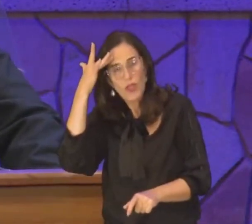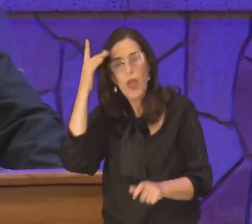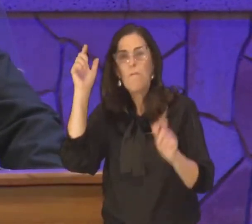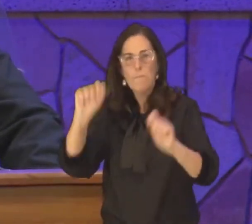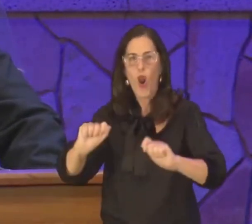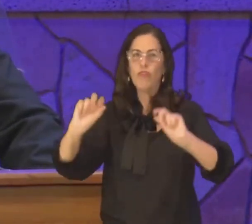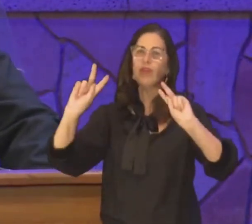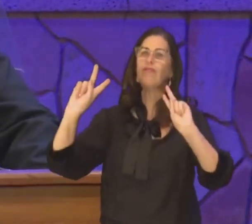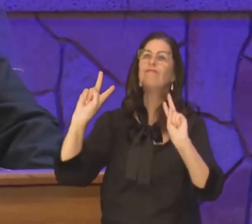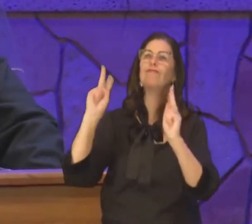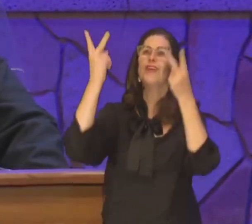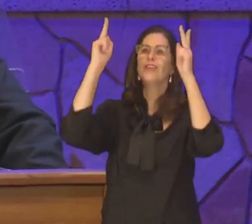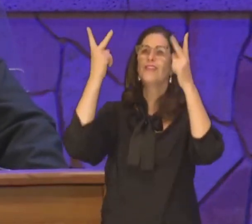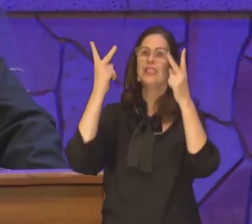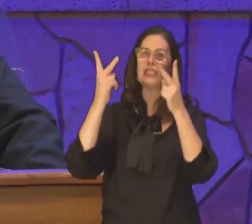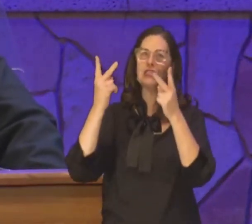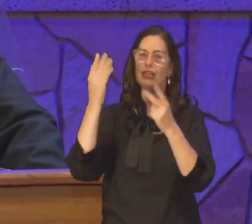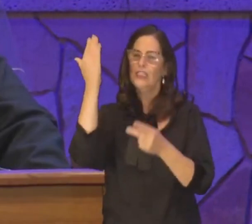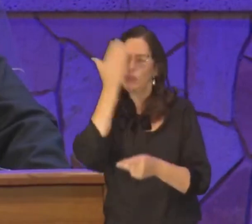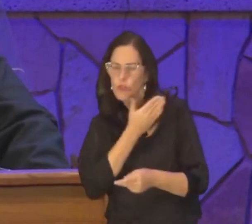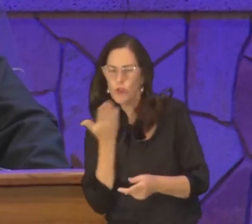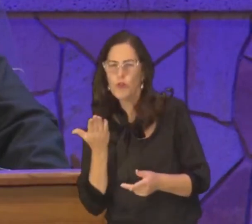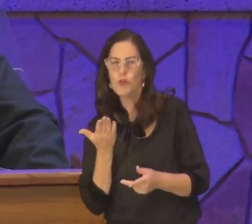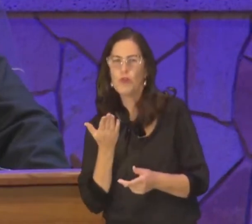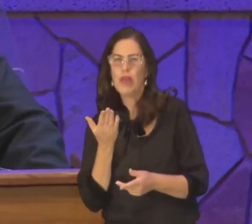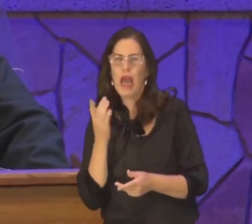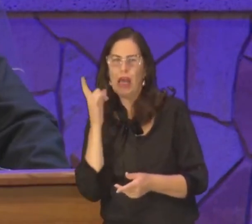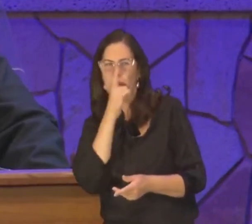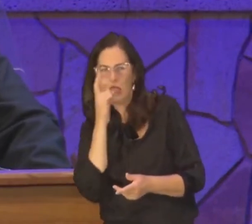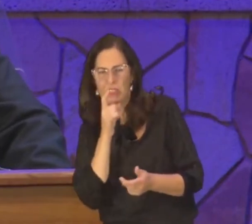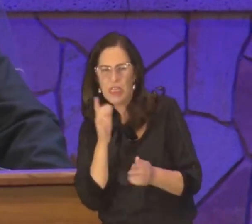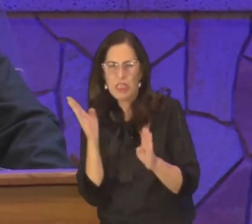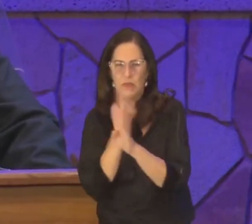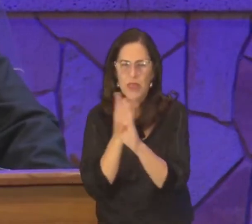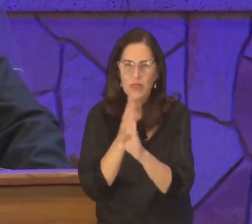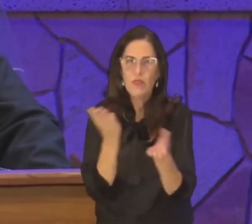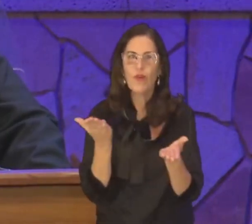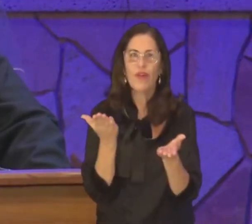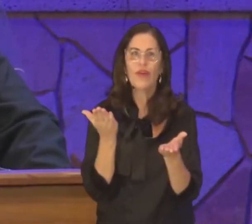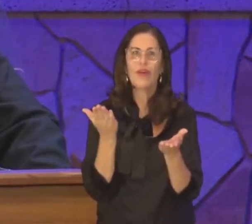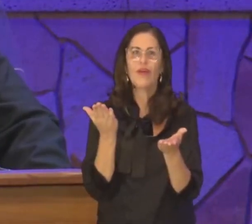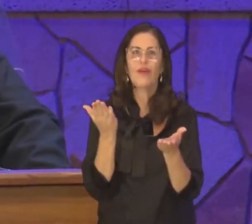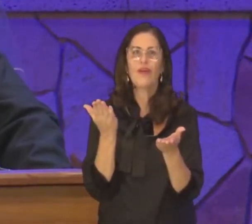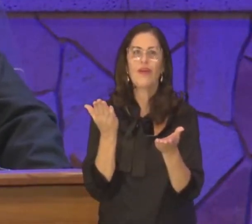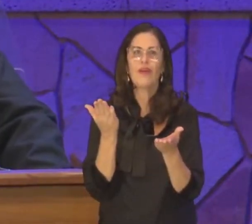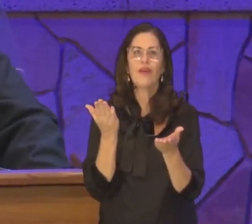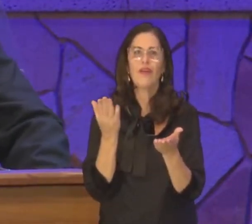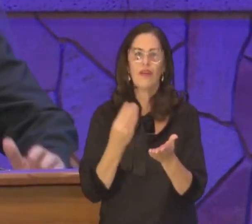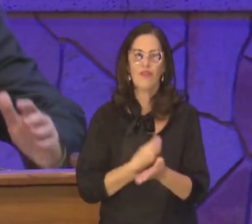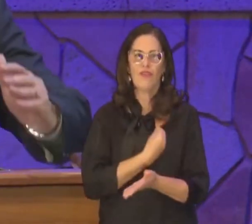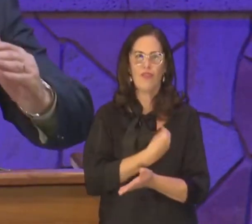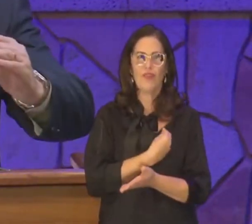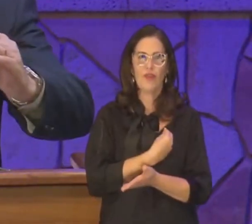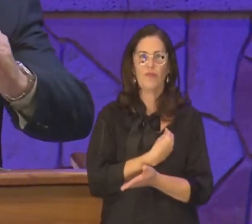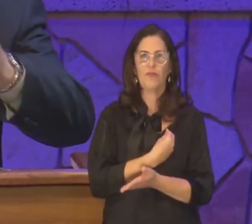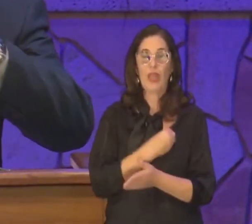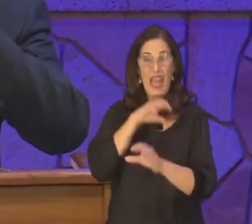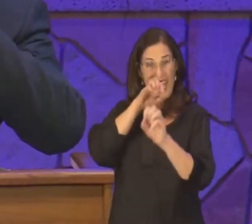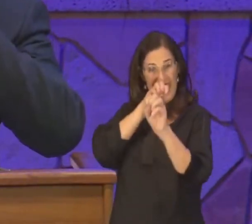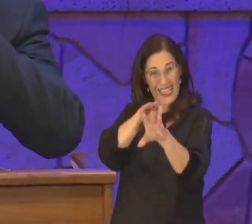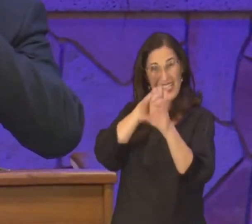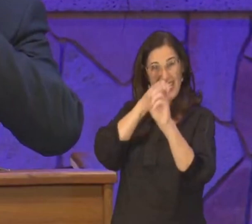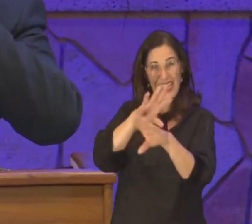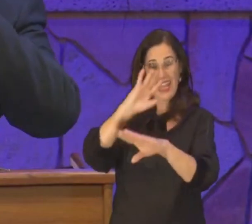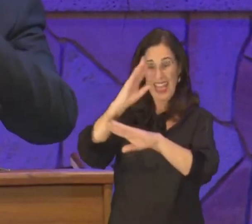vencer as provações, as difamações, as perseguições que porventura estejam vivendo. Lições para a igreja